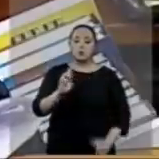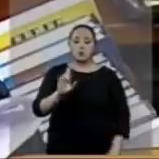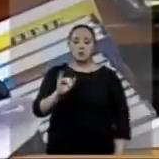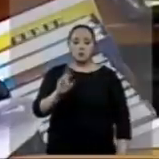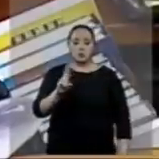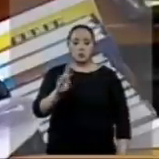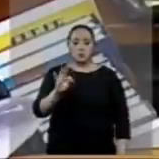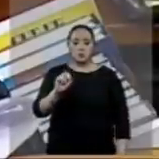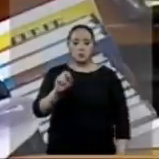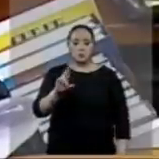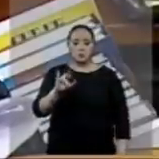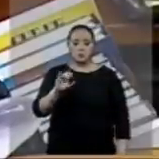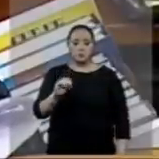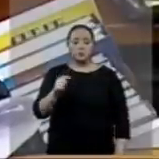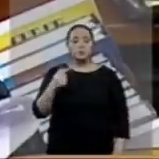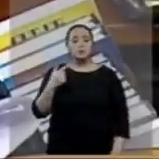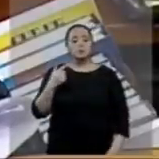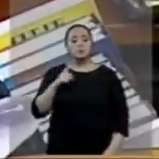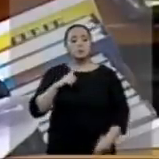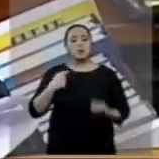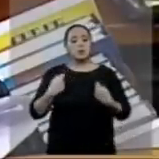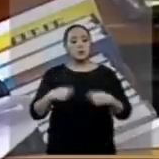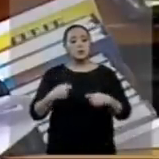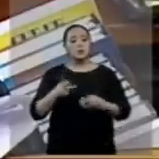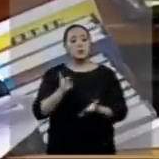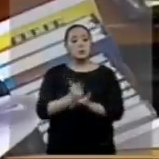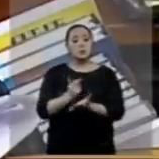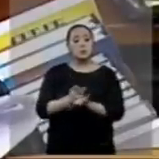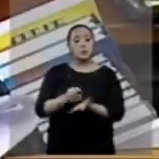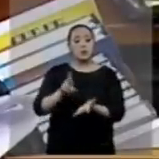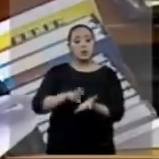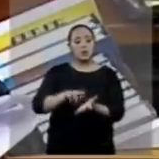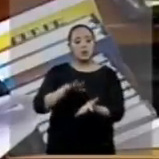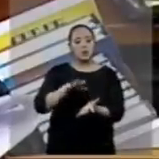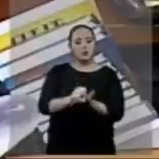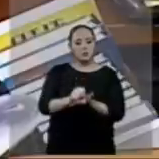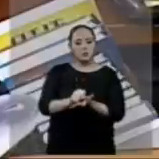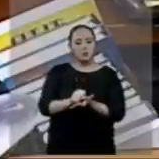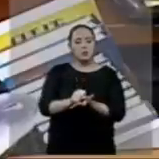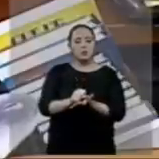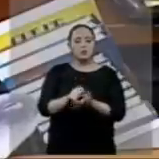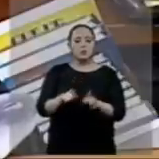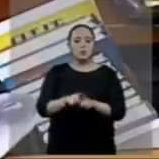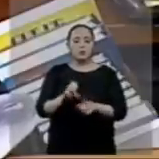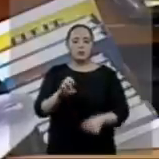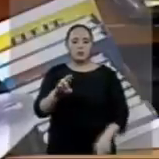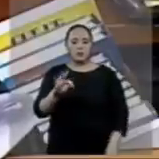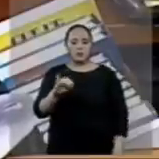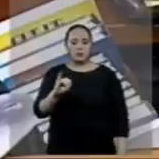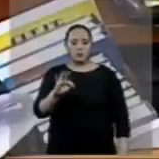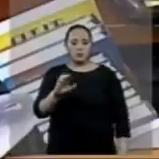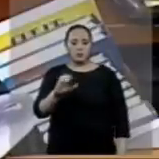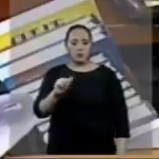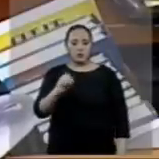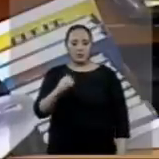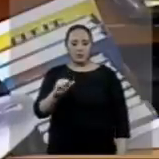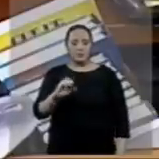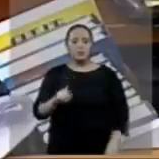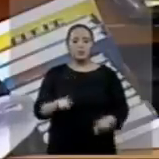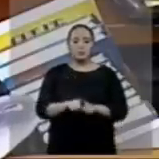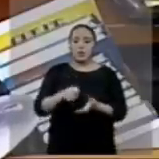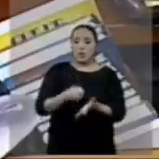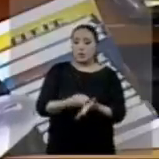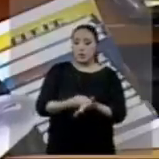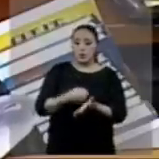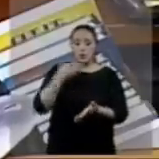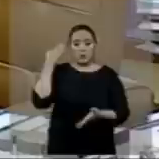Nacional, surge necessária a manutenção do registro e certificação e a exigência de